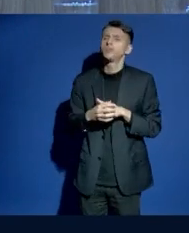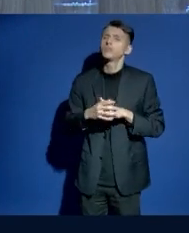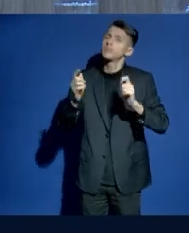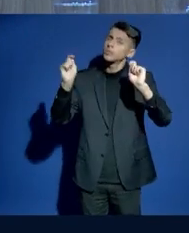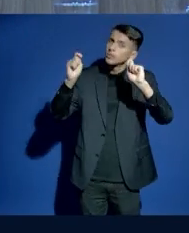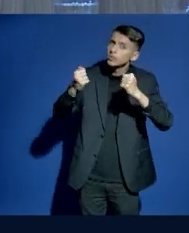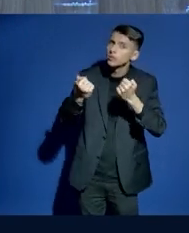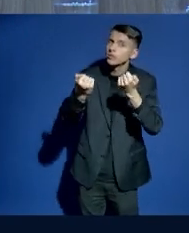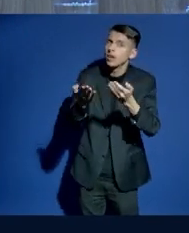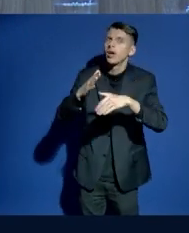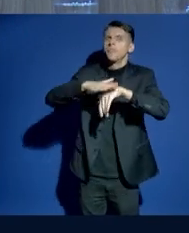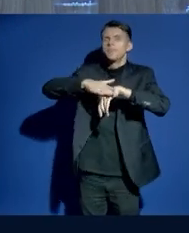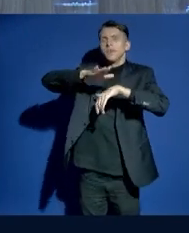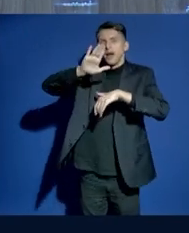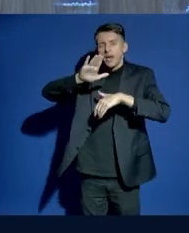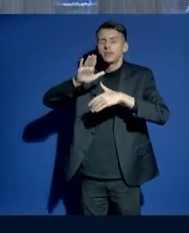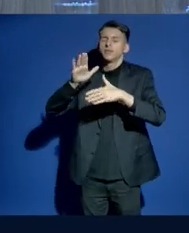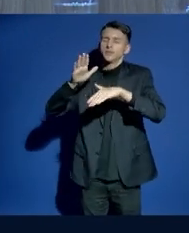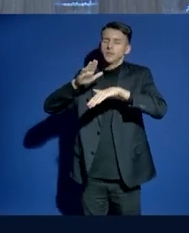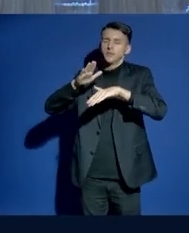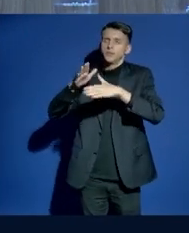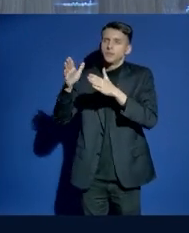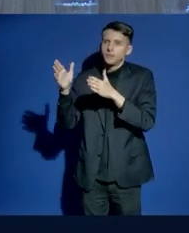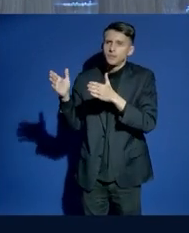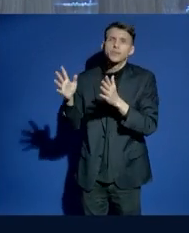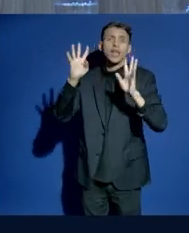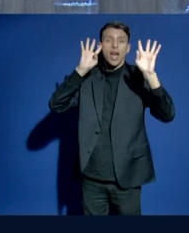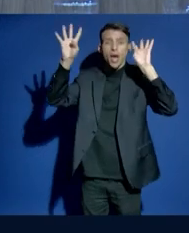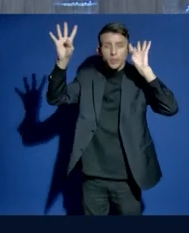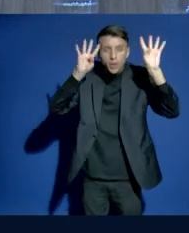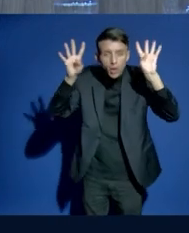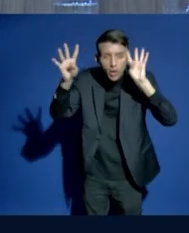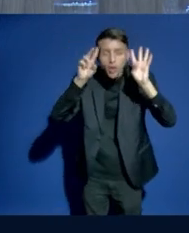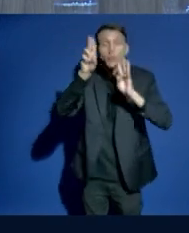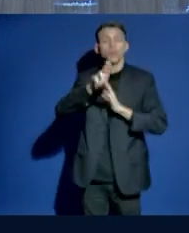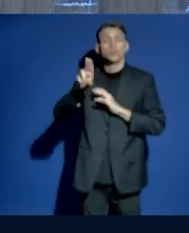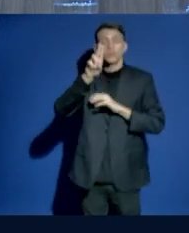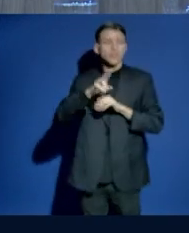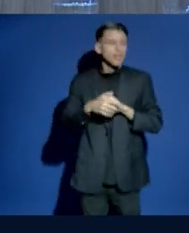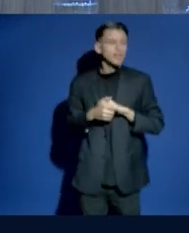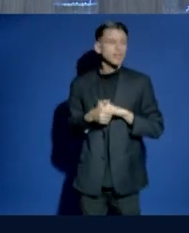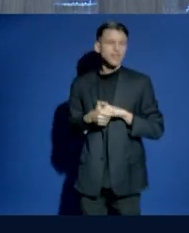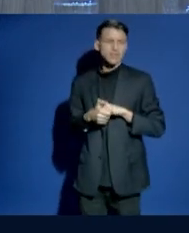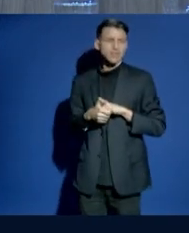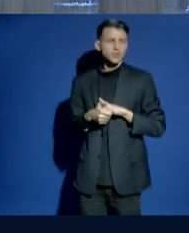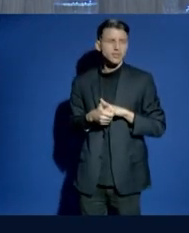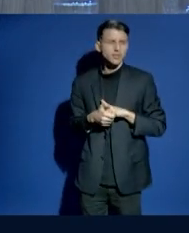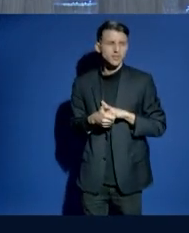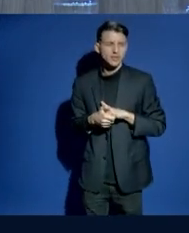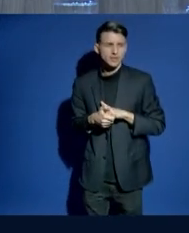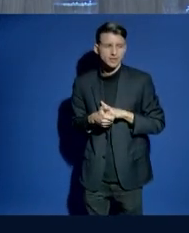de aumentar os veículos especialmente caminhões canavieiros nós temos três e tem um total lá decente 10